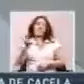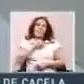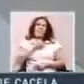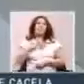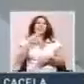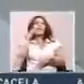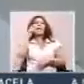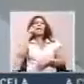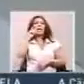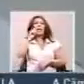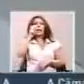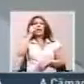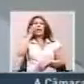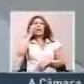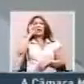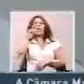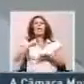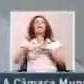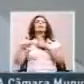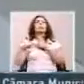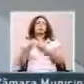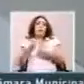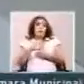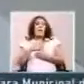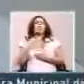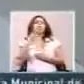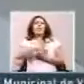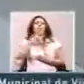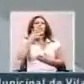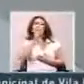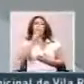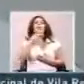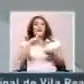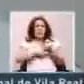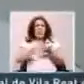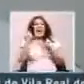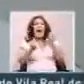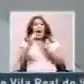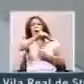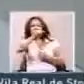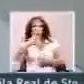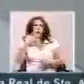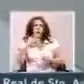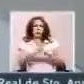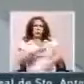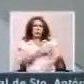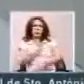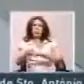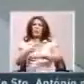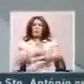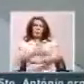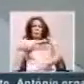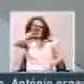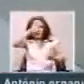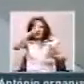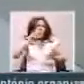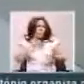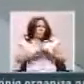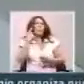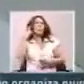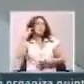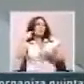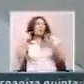sua responsabilidade. E é verdade que se passam alguns excessos, como todos sabemos. Portanto, eu considero positivo esta atenção, esta chamada de